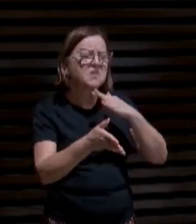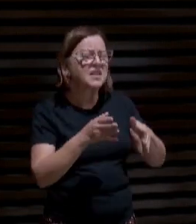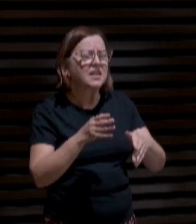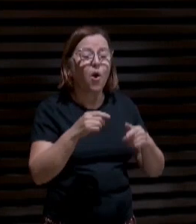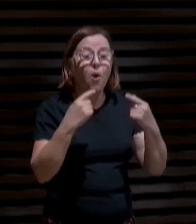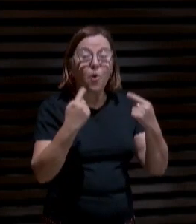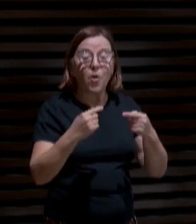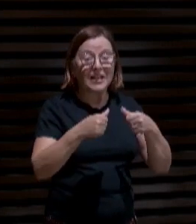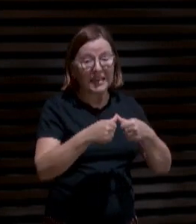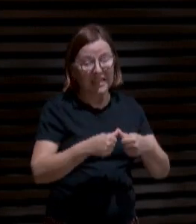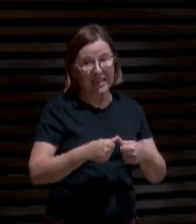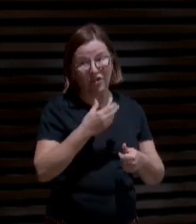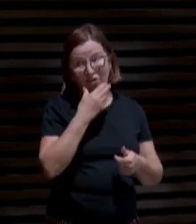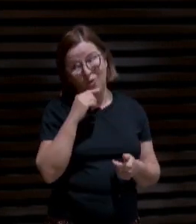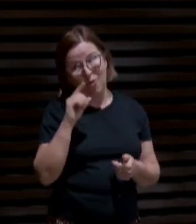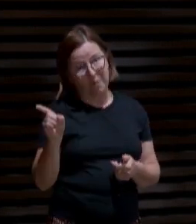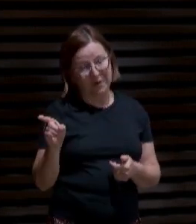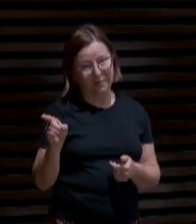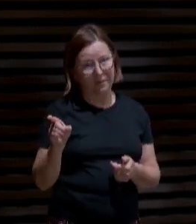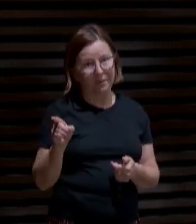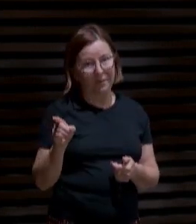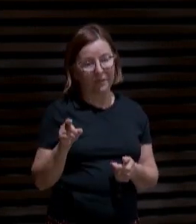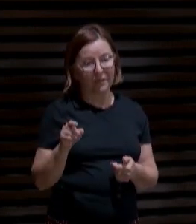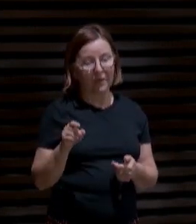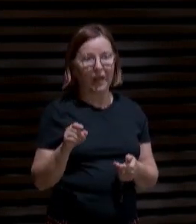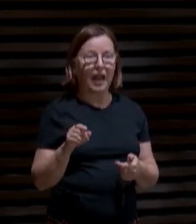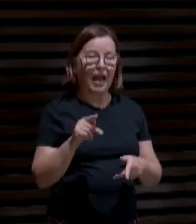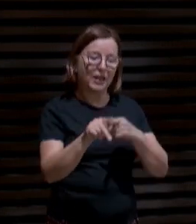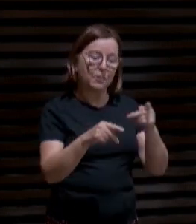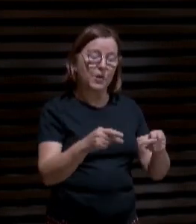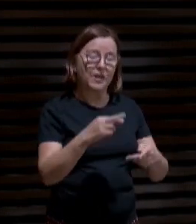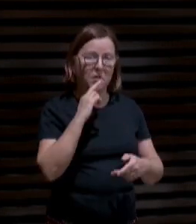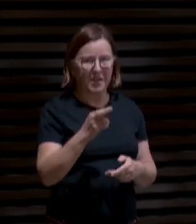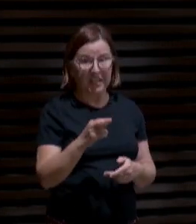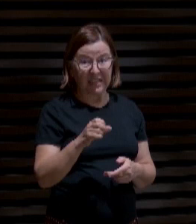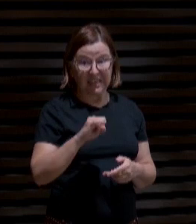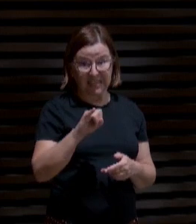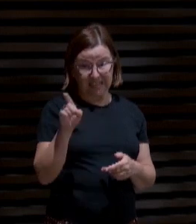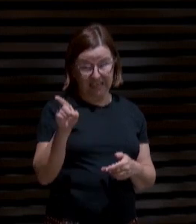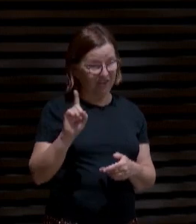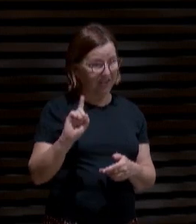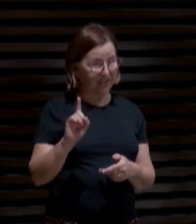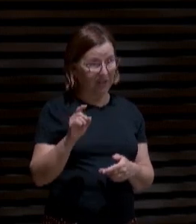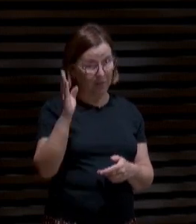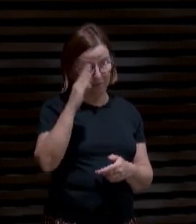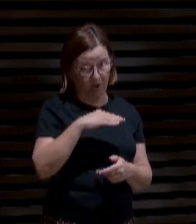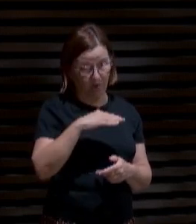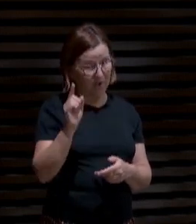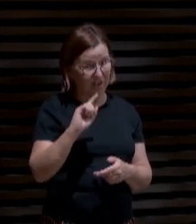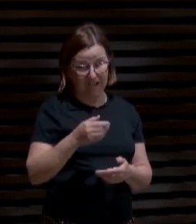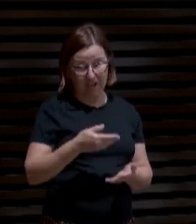homem? Responderam-lhe: Se este não fosse malfeitor, não to entregaríamos.